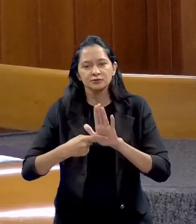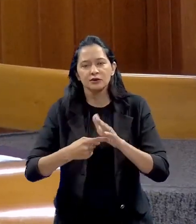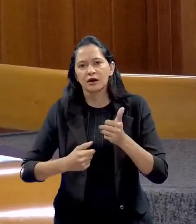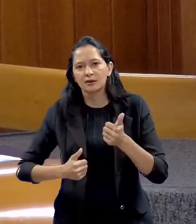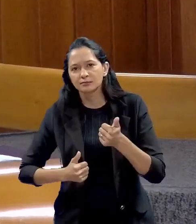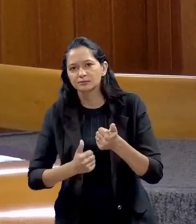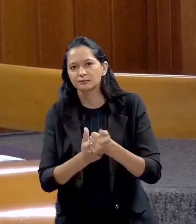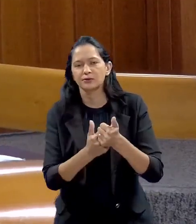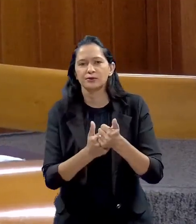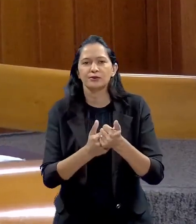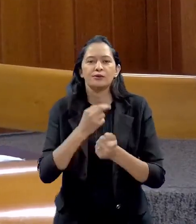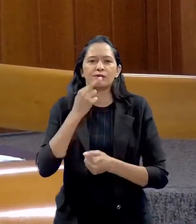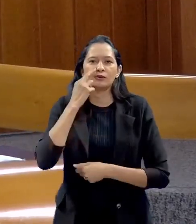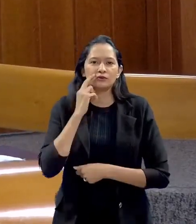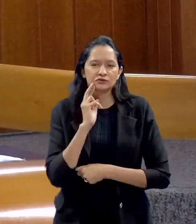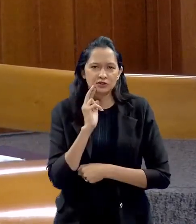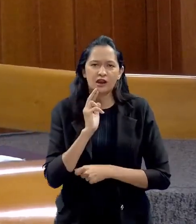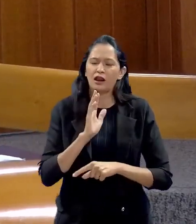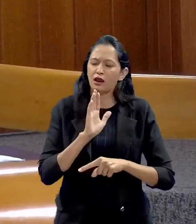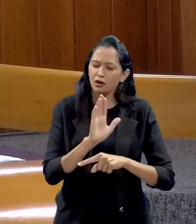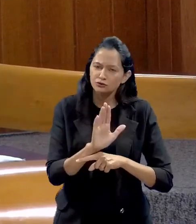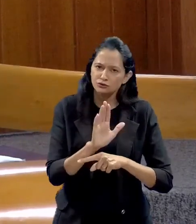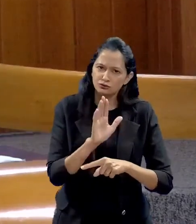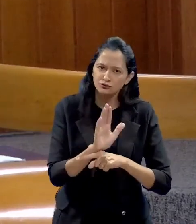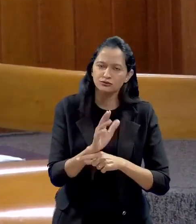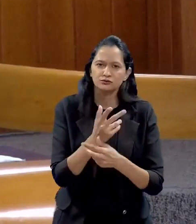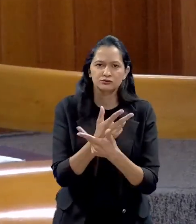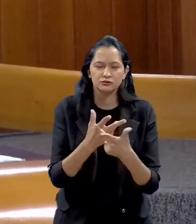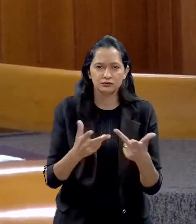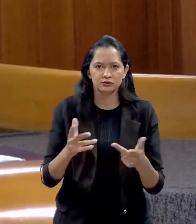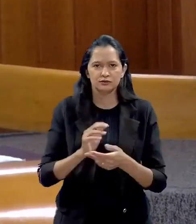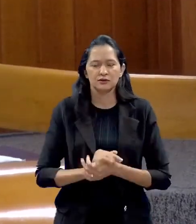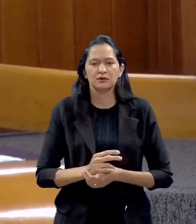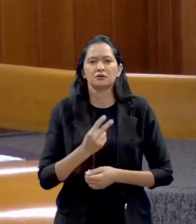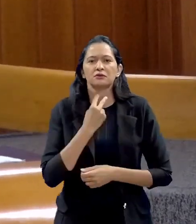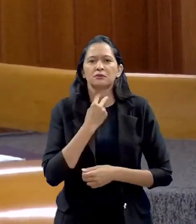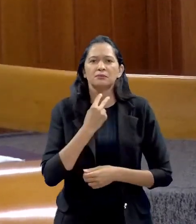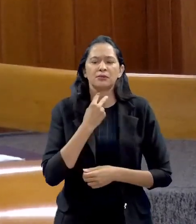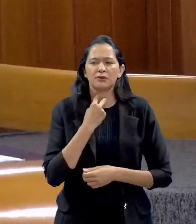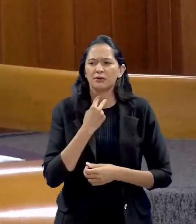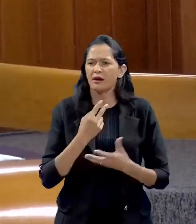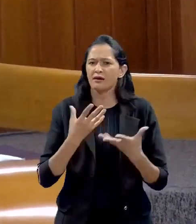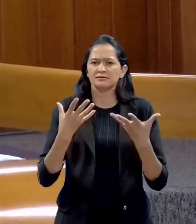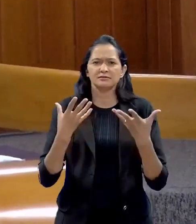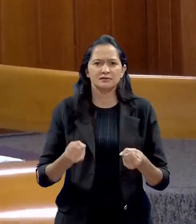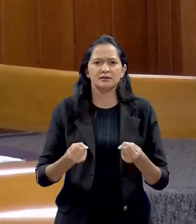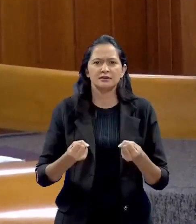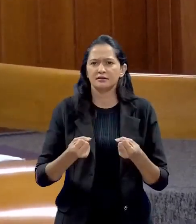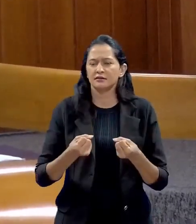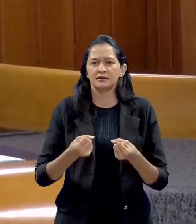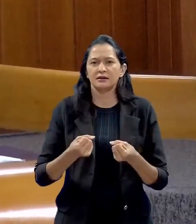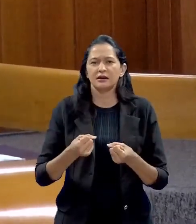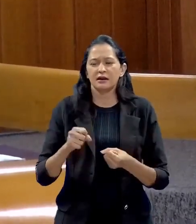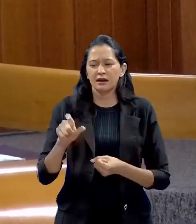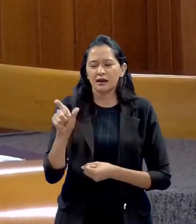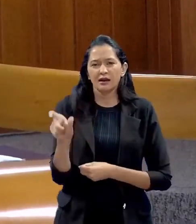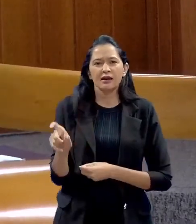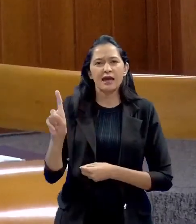tem que acompanhar o prefeito nas suas decisões. Não podemos aceitar um